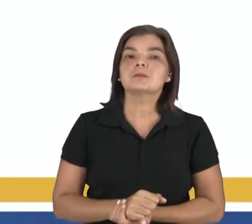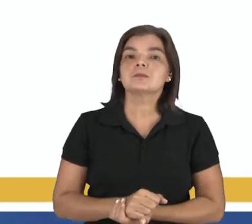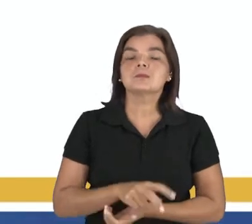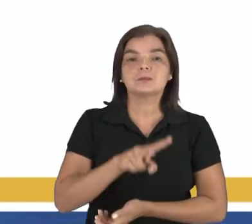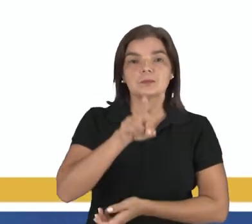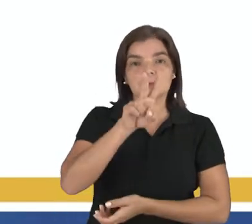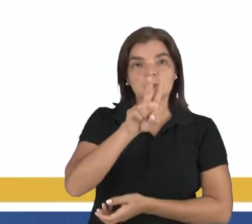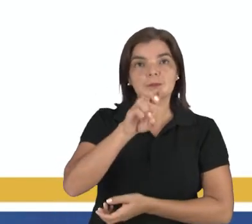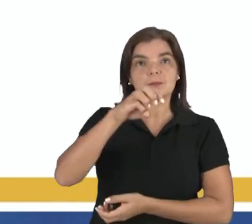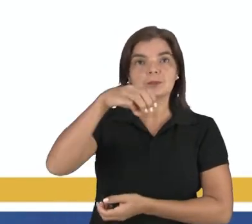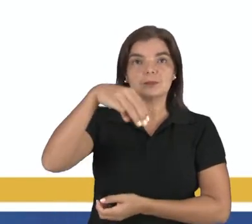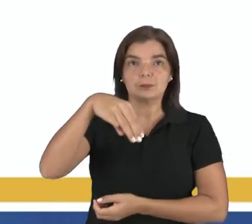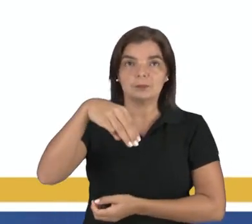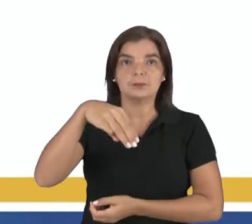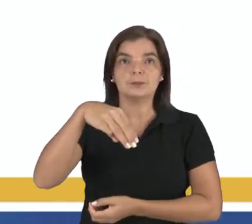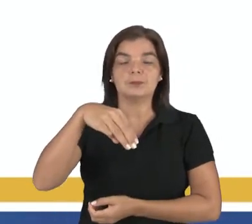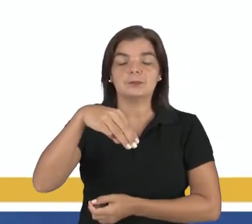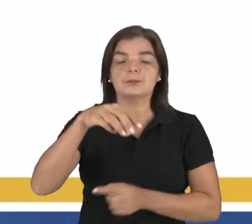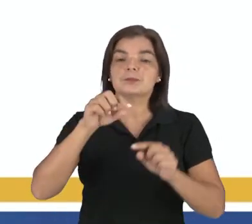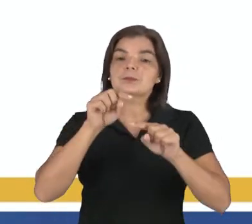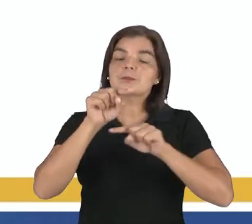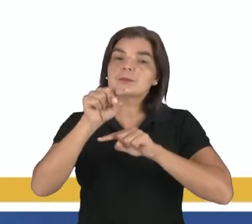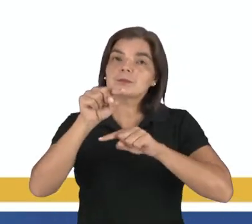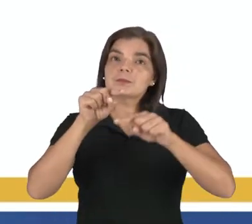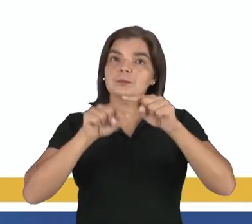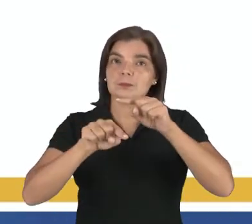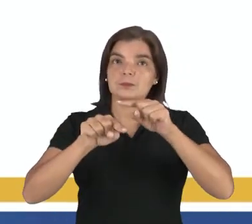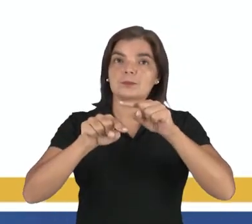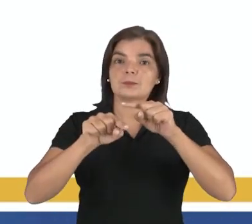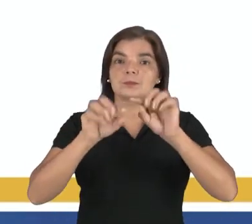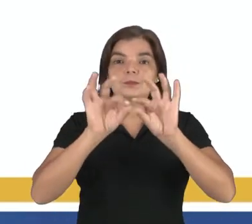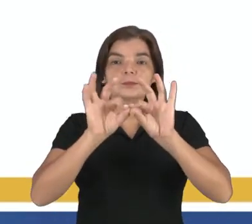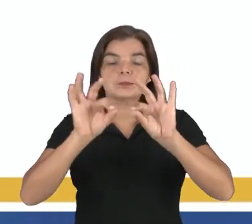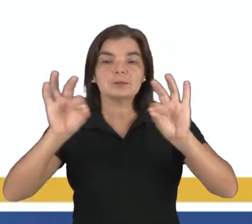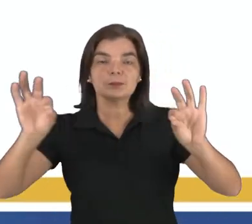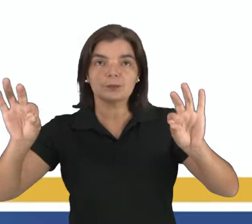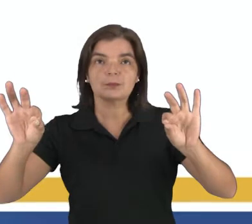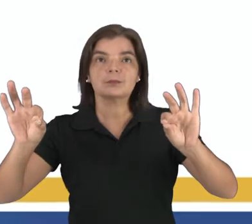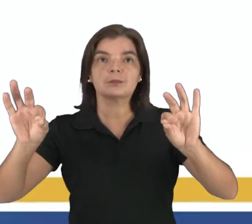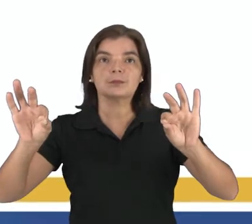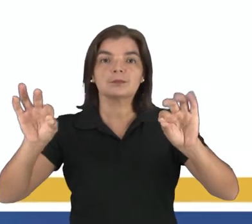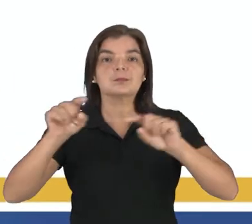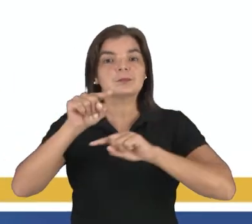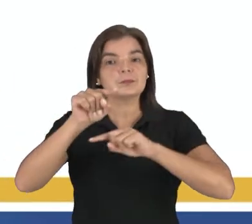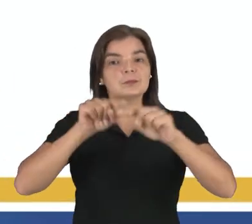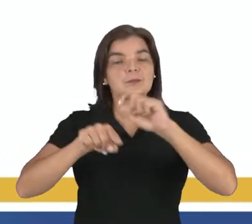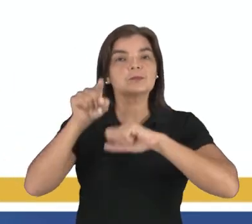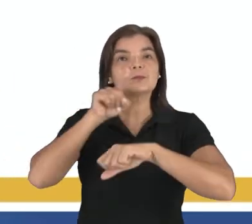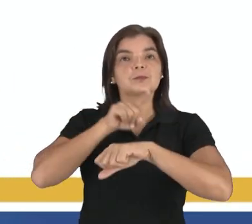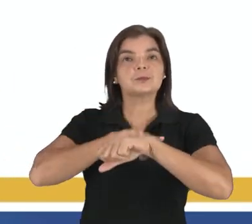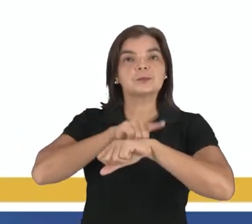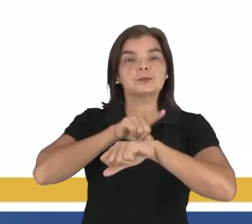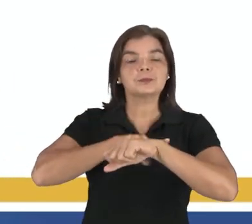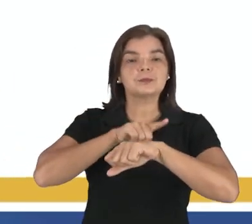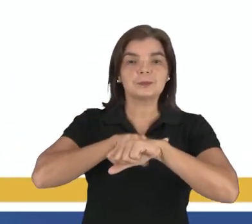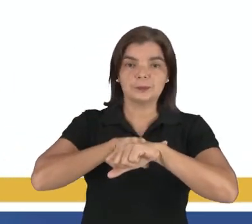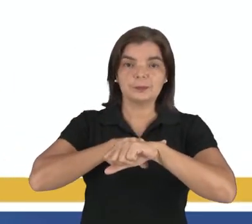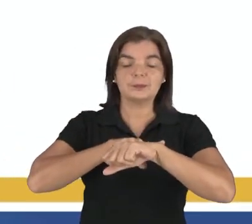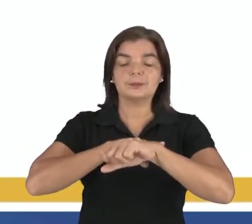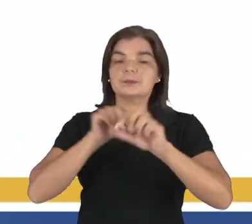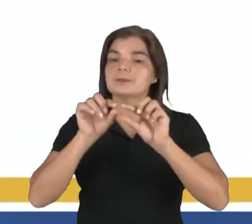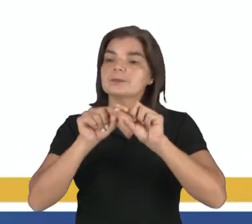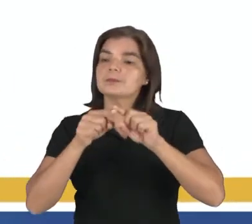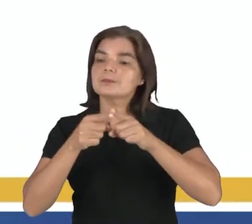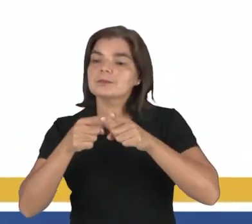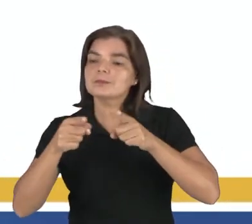nomenclatura. Velocidade média é igual à distância percorrida dividido pelo tempo